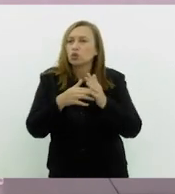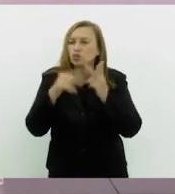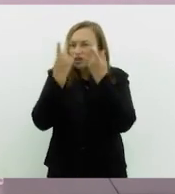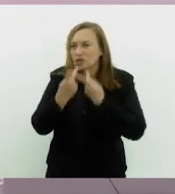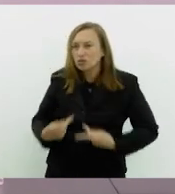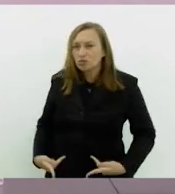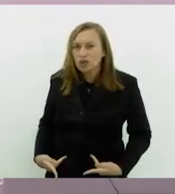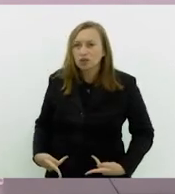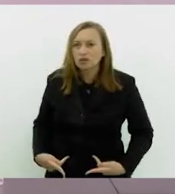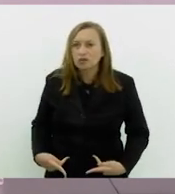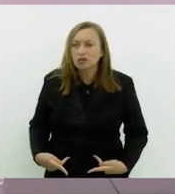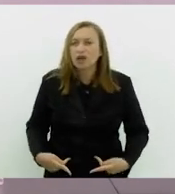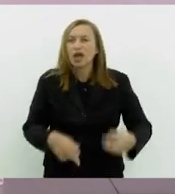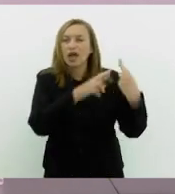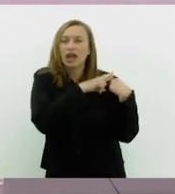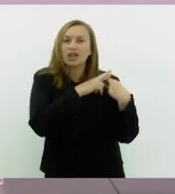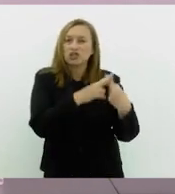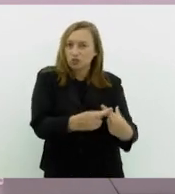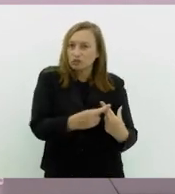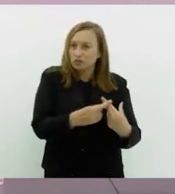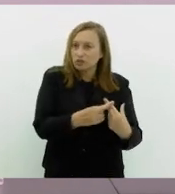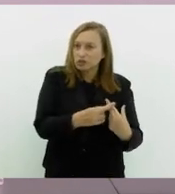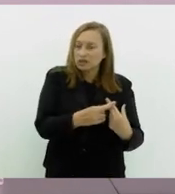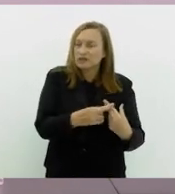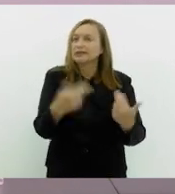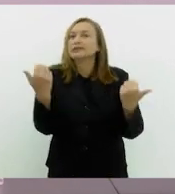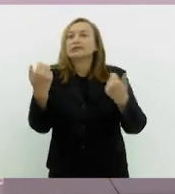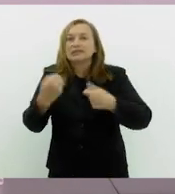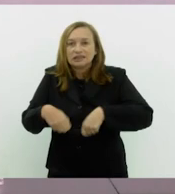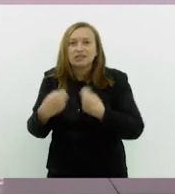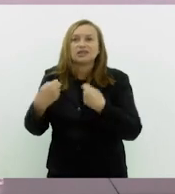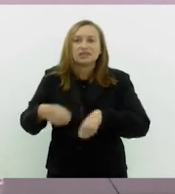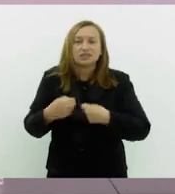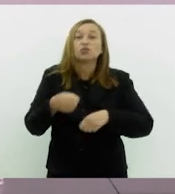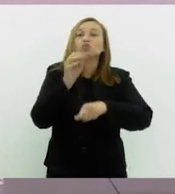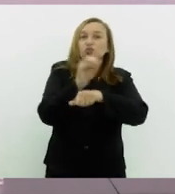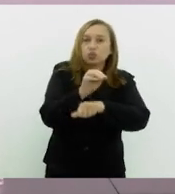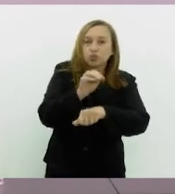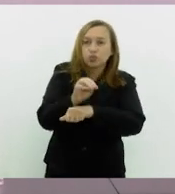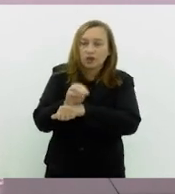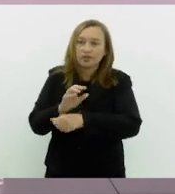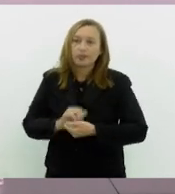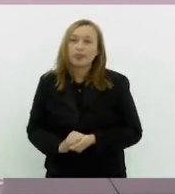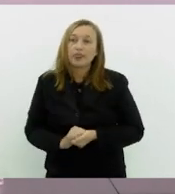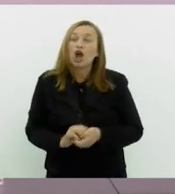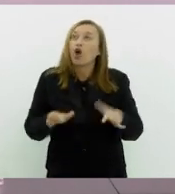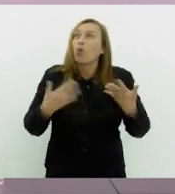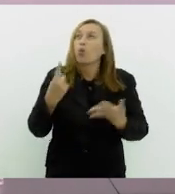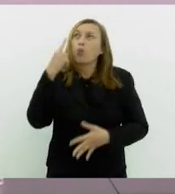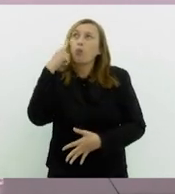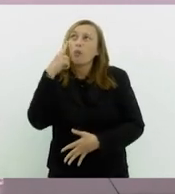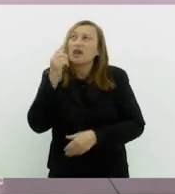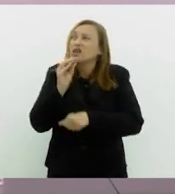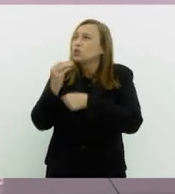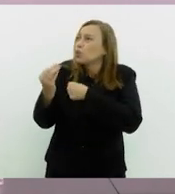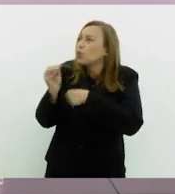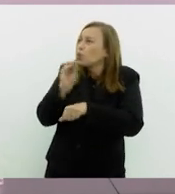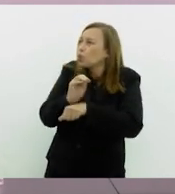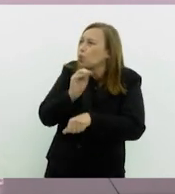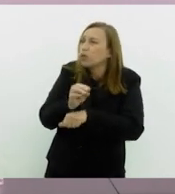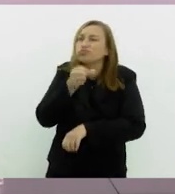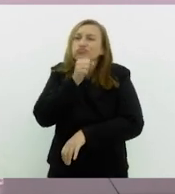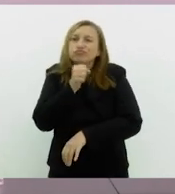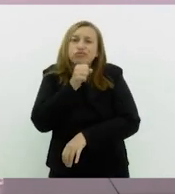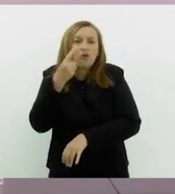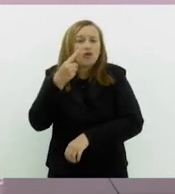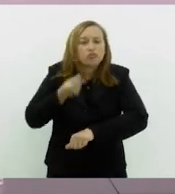são responsáveis e necessitam de cuidados. Quando pensamos no cuidado de idosos, vemos que o